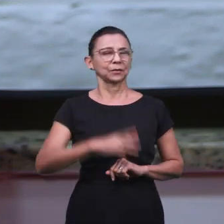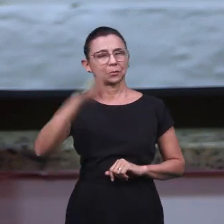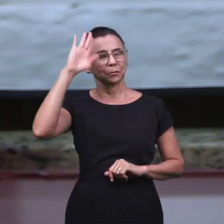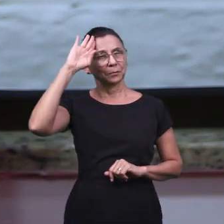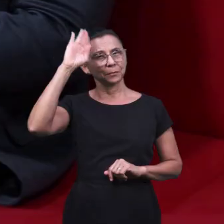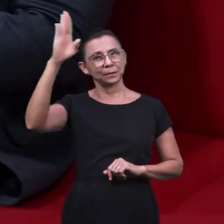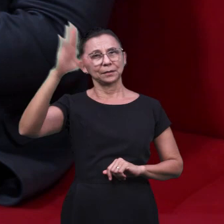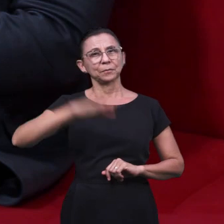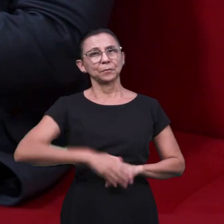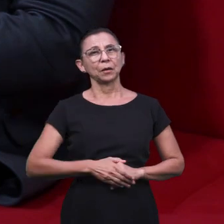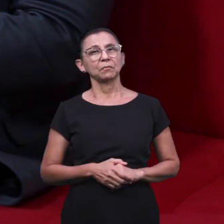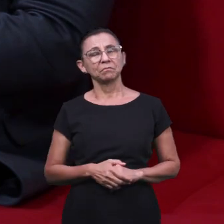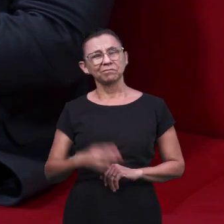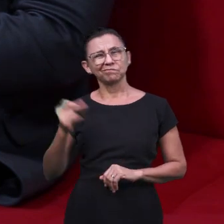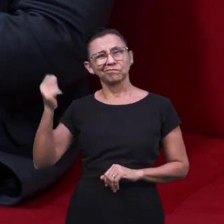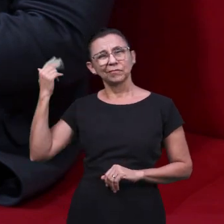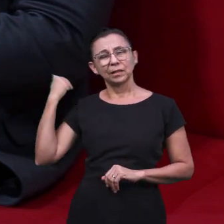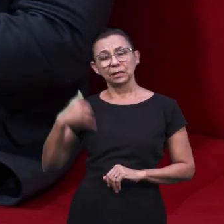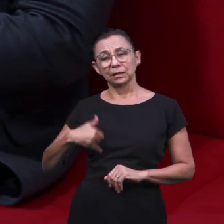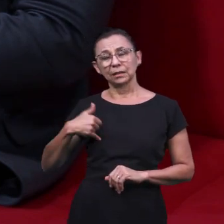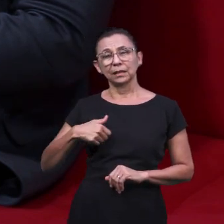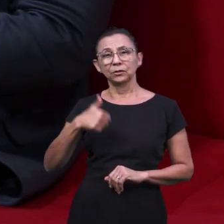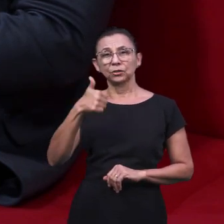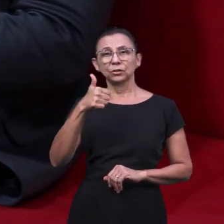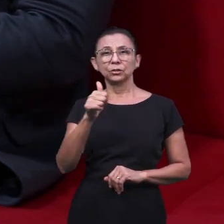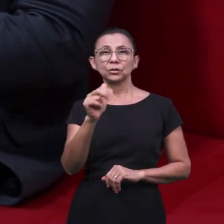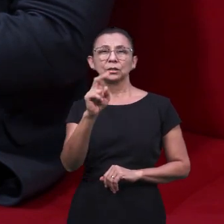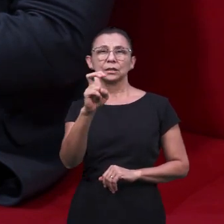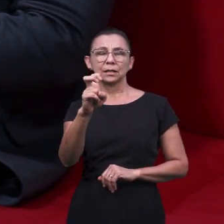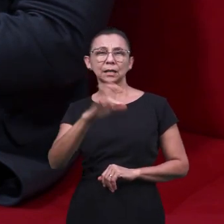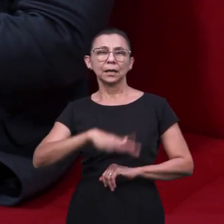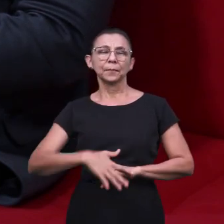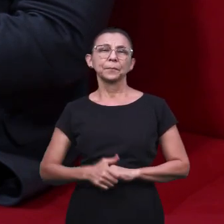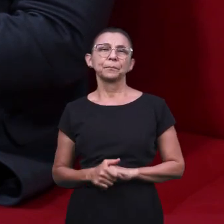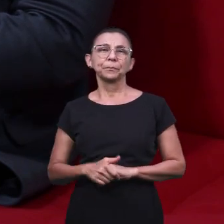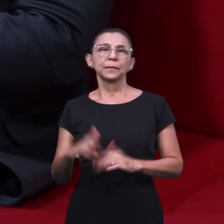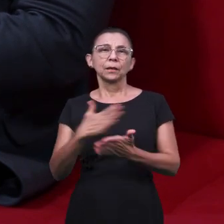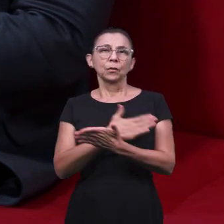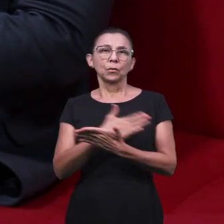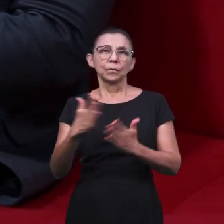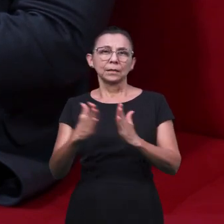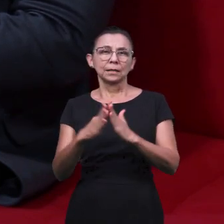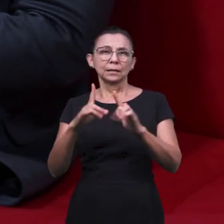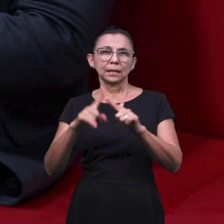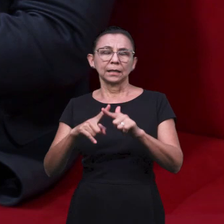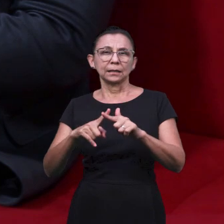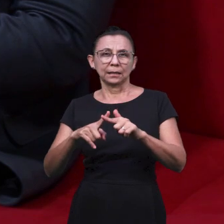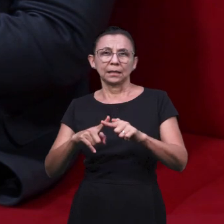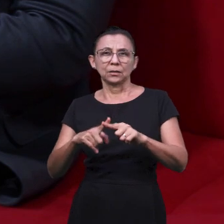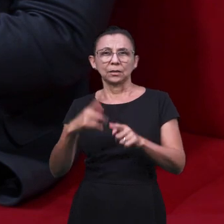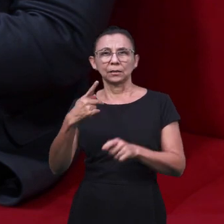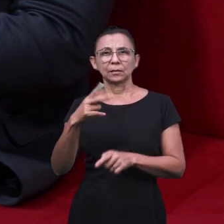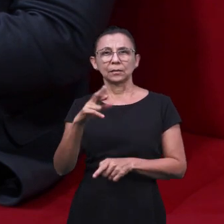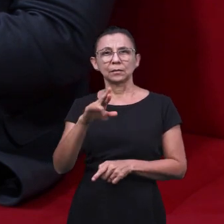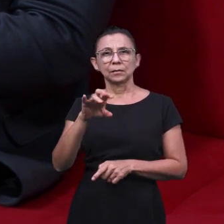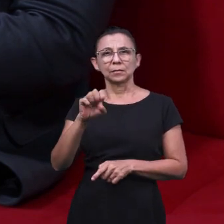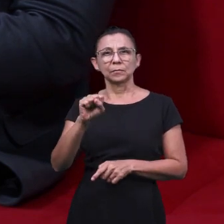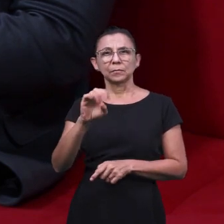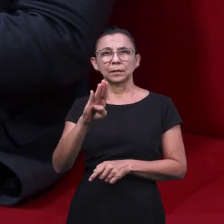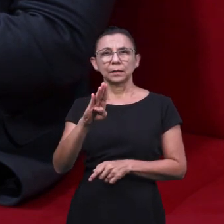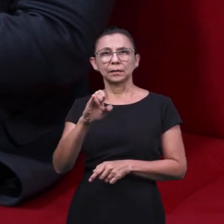os 15 anos. Comecei na na Igreja Presbiteriana Unida de São Paulo, que era uma igreja